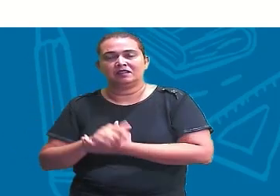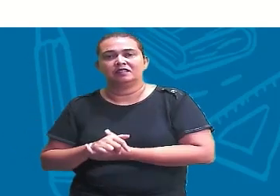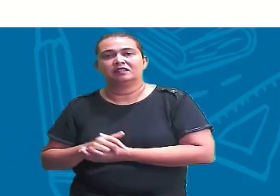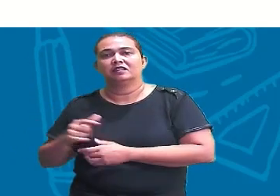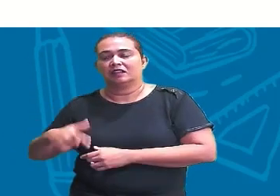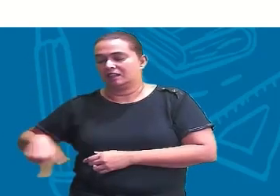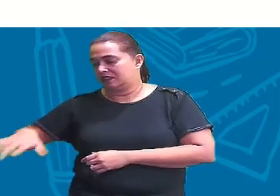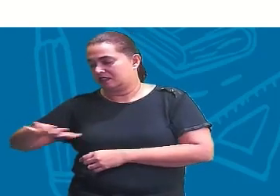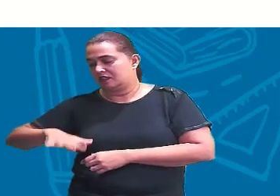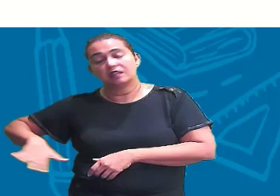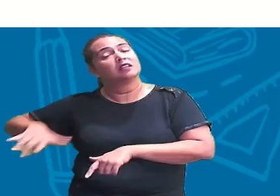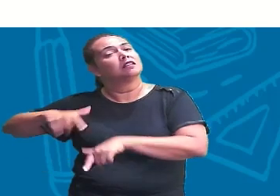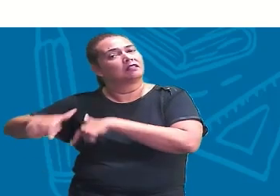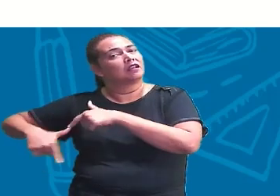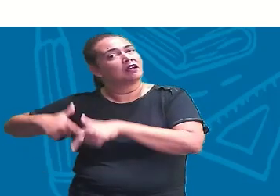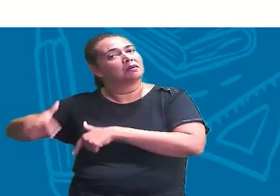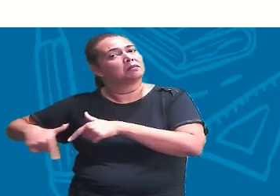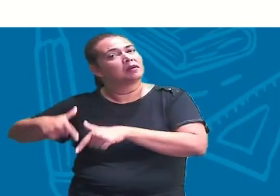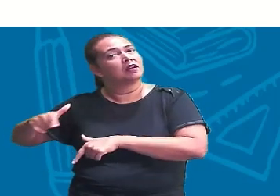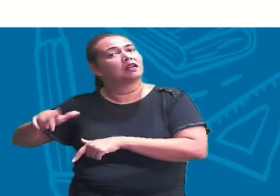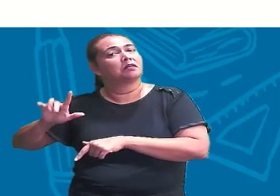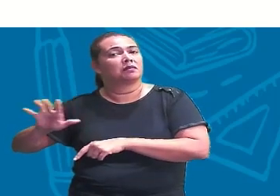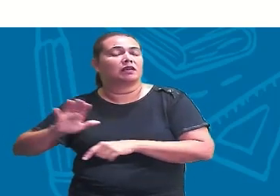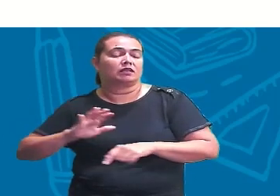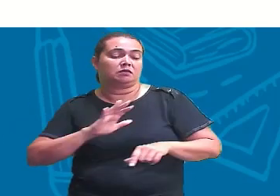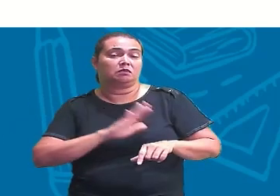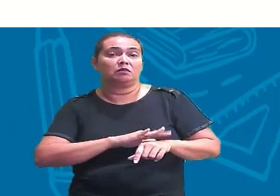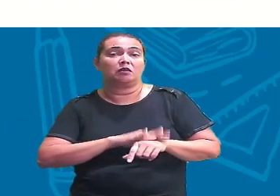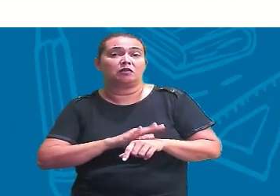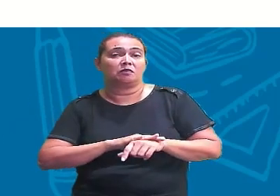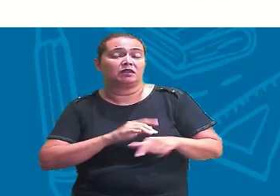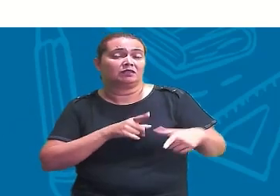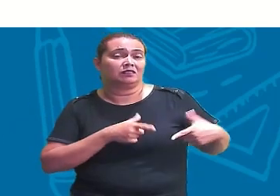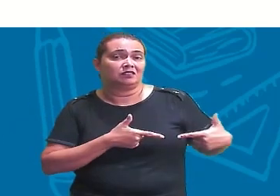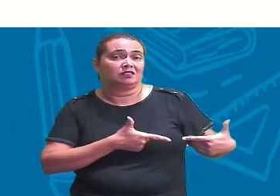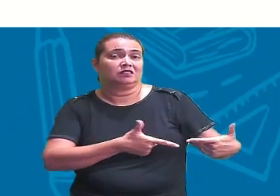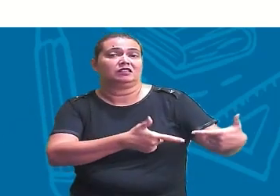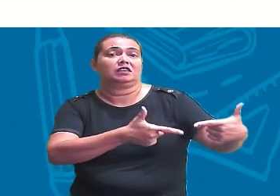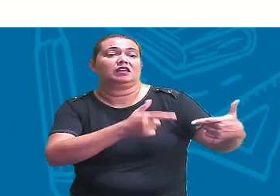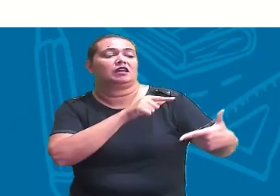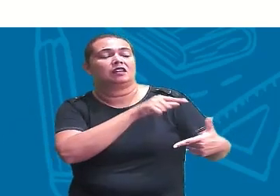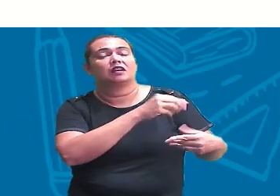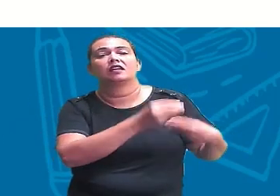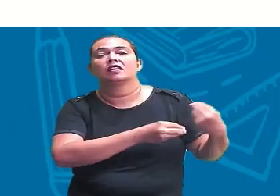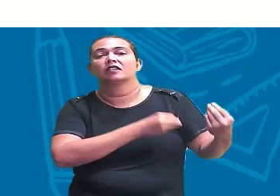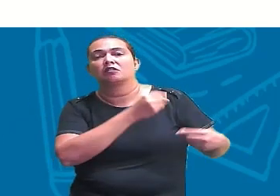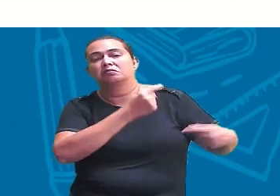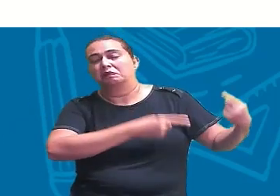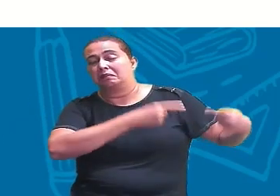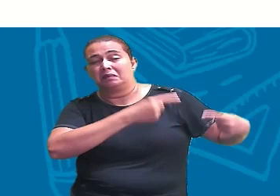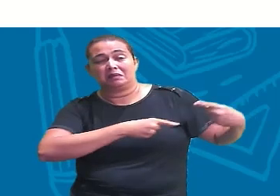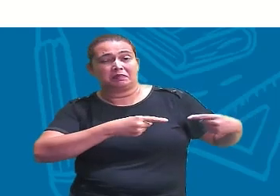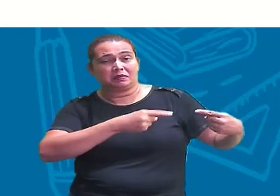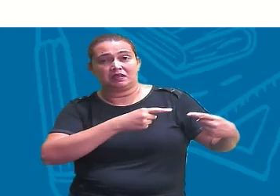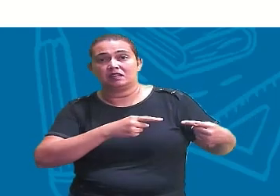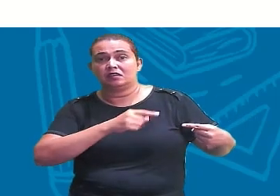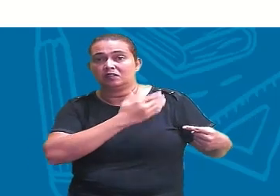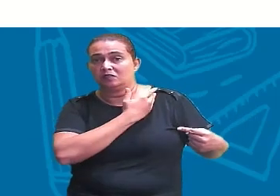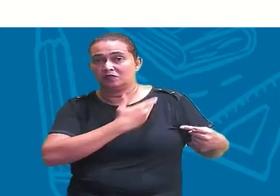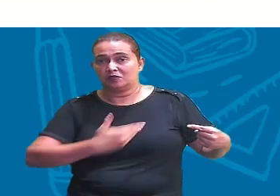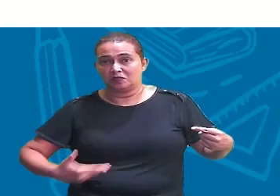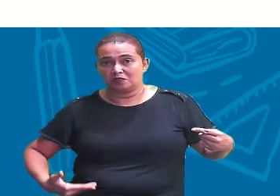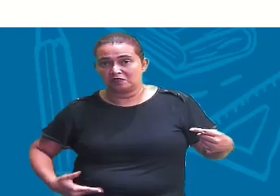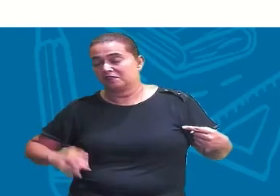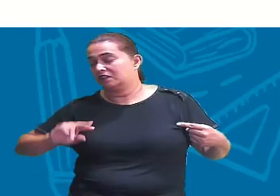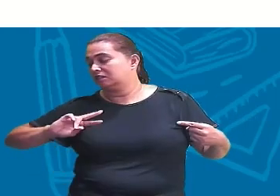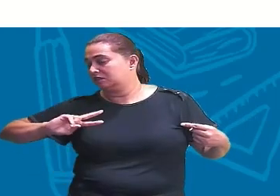Só que naquele momento estava acontecendo uma guerra e para poder a guerra funcionar, o governo aumentou os impostos em cima